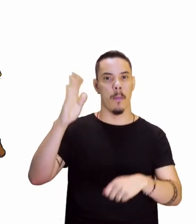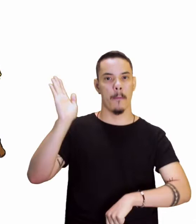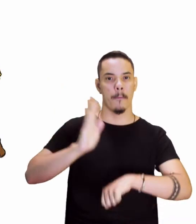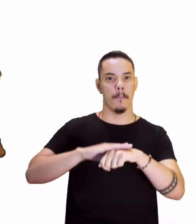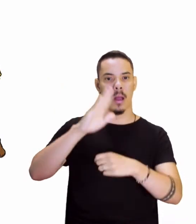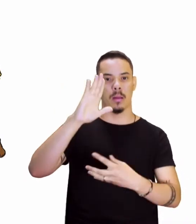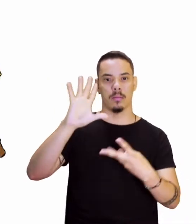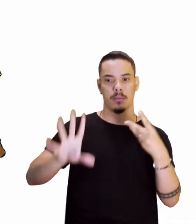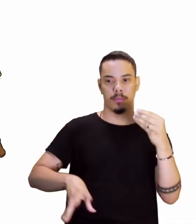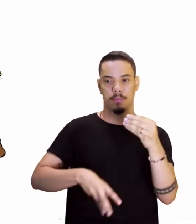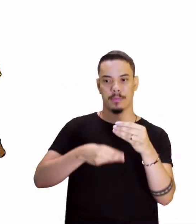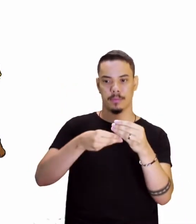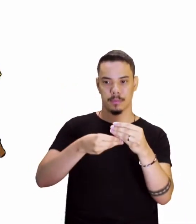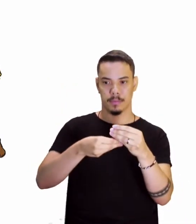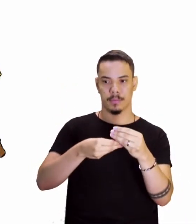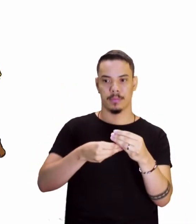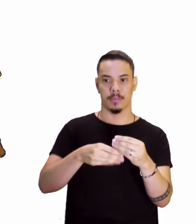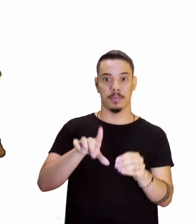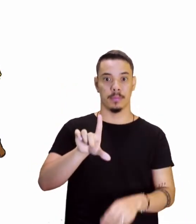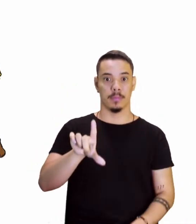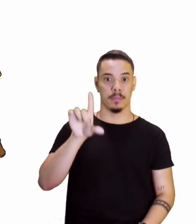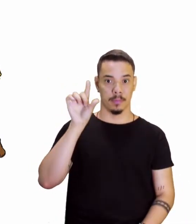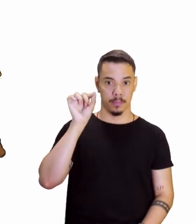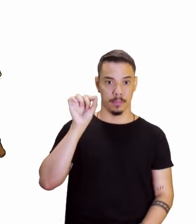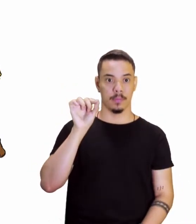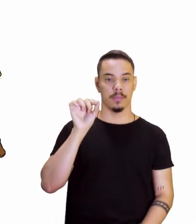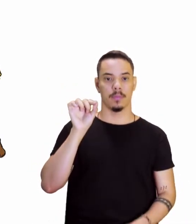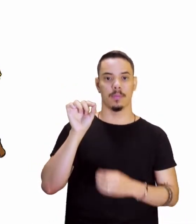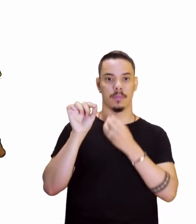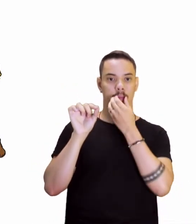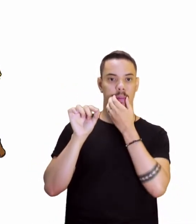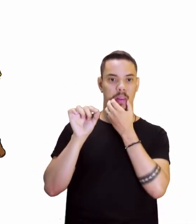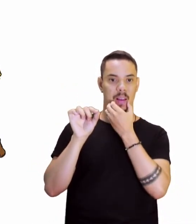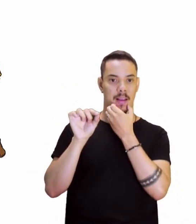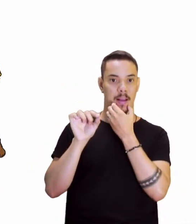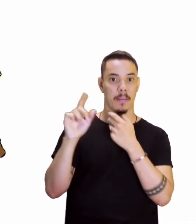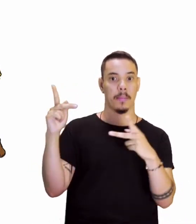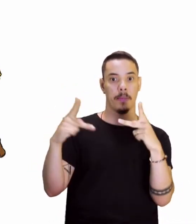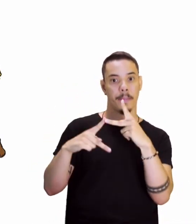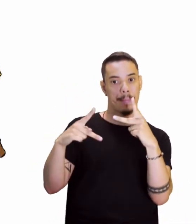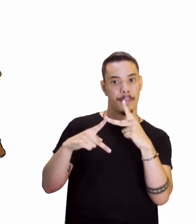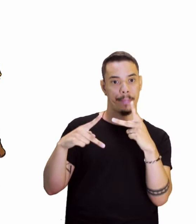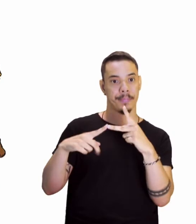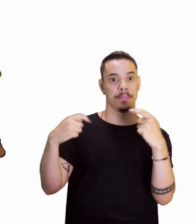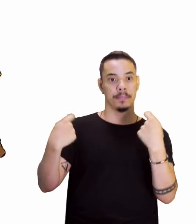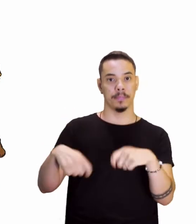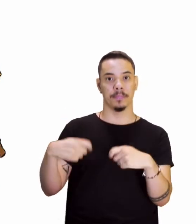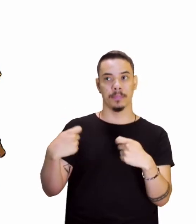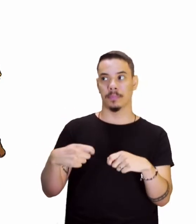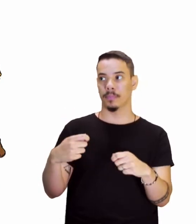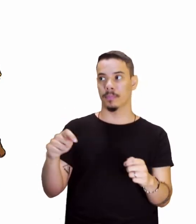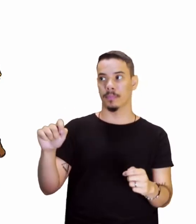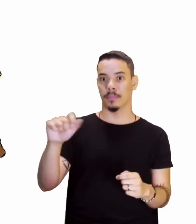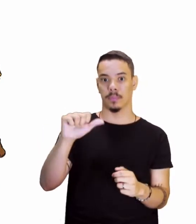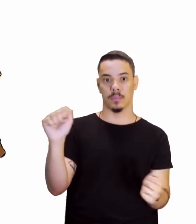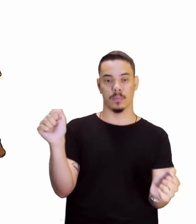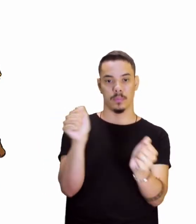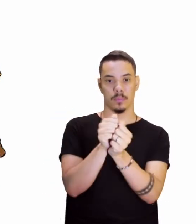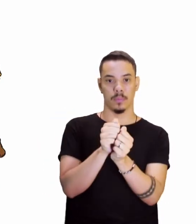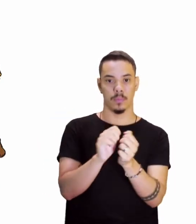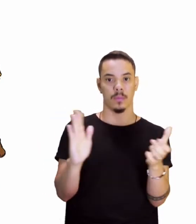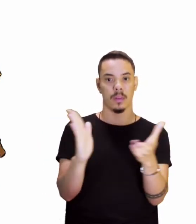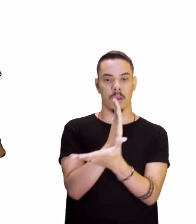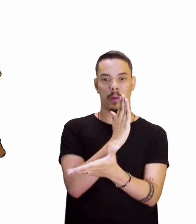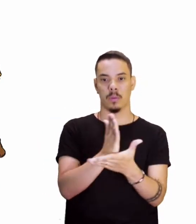regência, tá? A escolha desta ou daquela preposição deve, no entanto, subordinar-se ao ditames